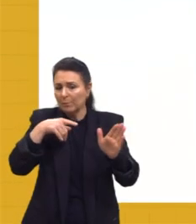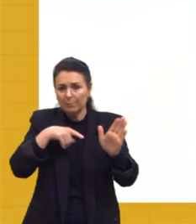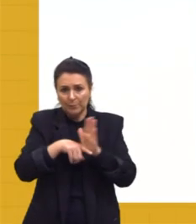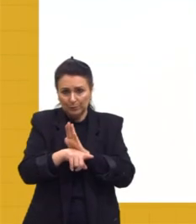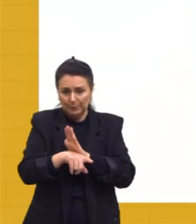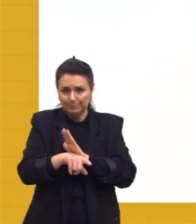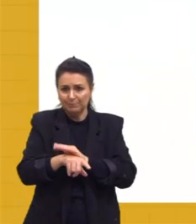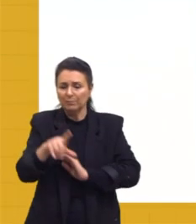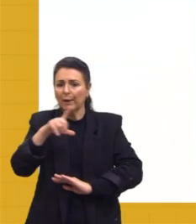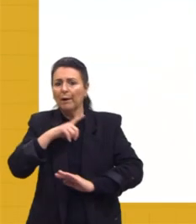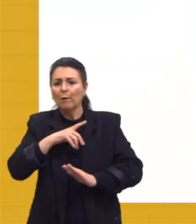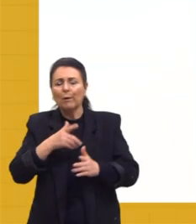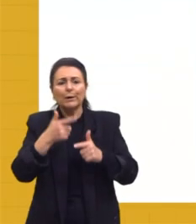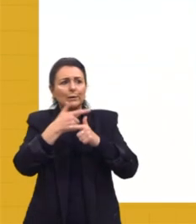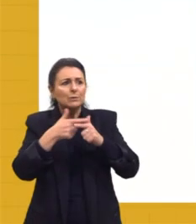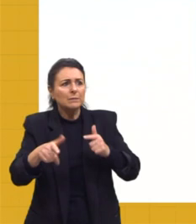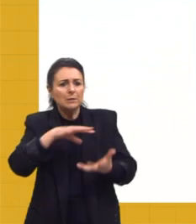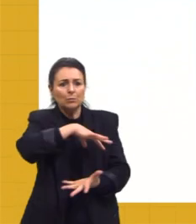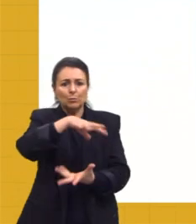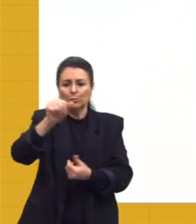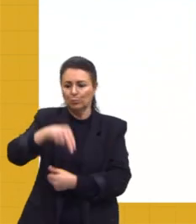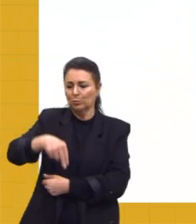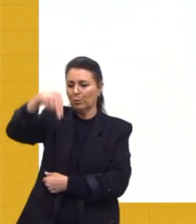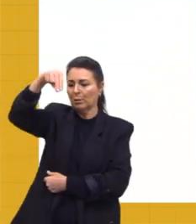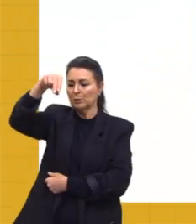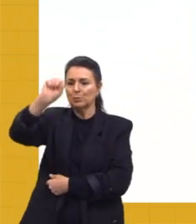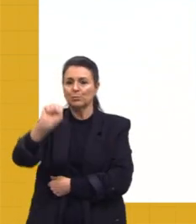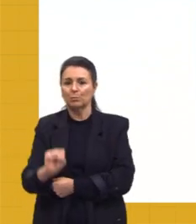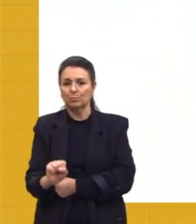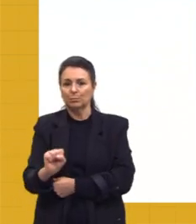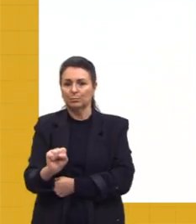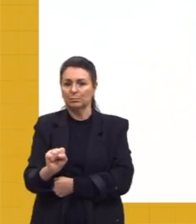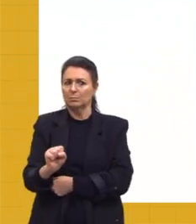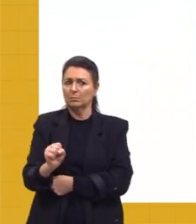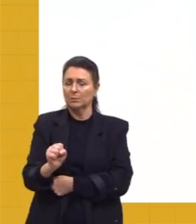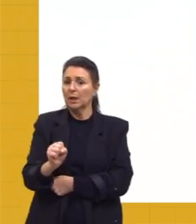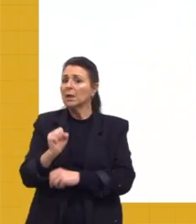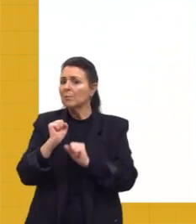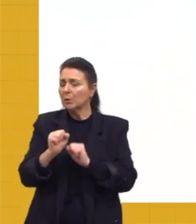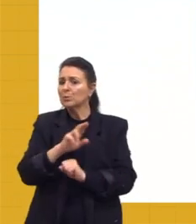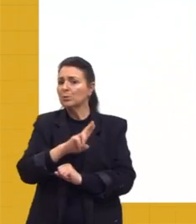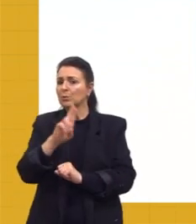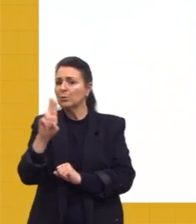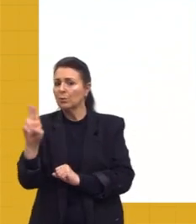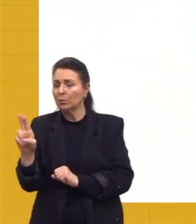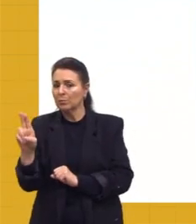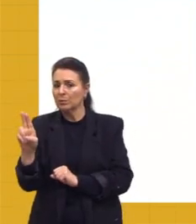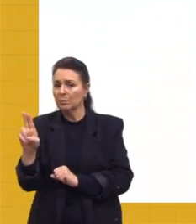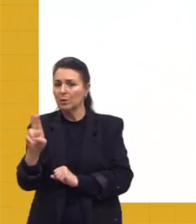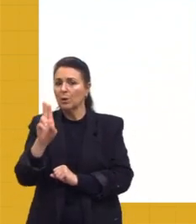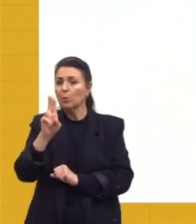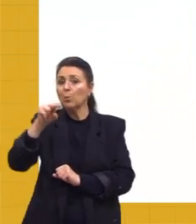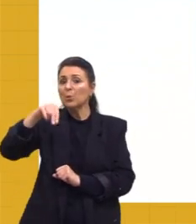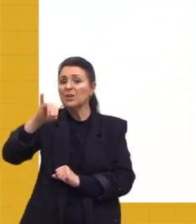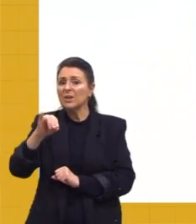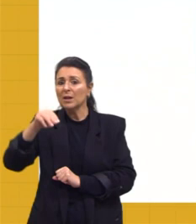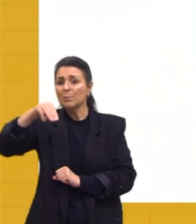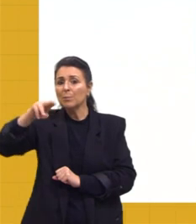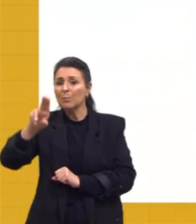agora nós vamos ter a divisão do mundo entre Norte e Sul a gurizada E aí a gente pode chamar de unimulti